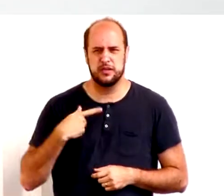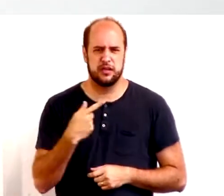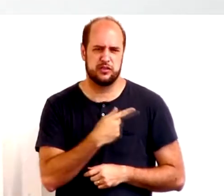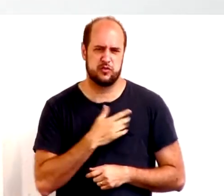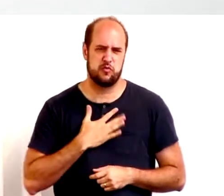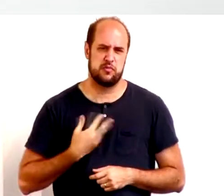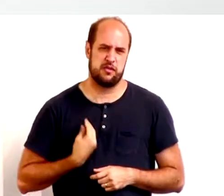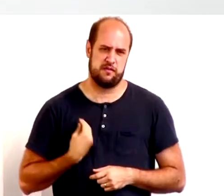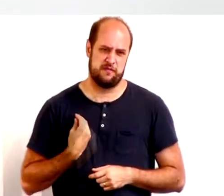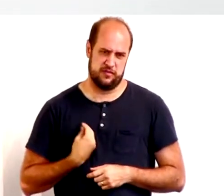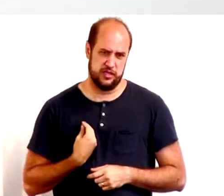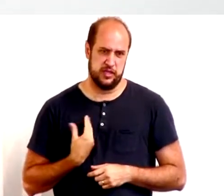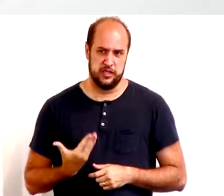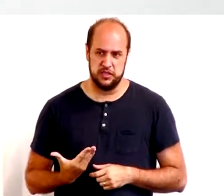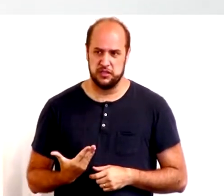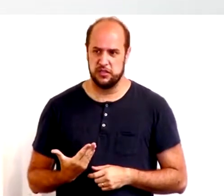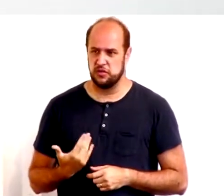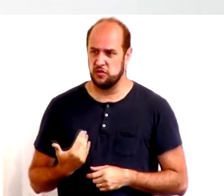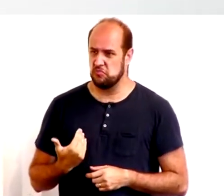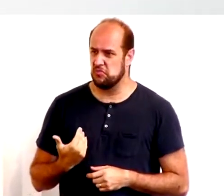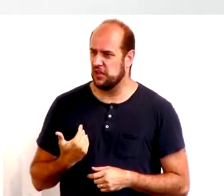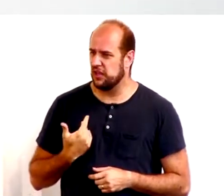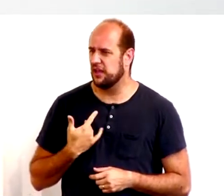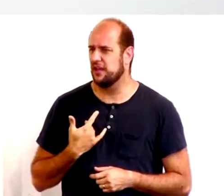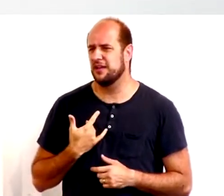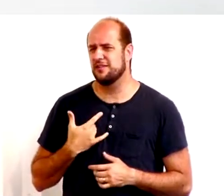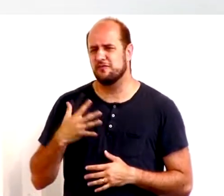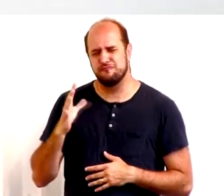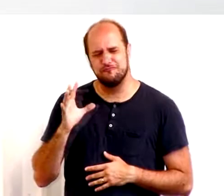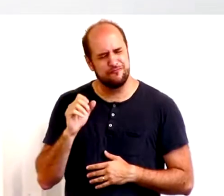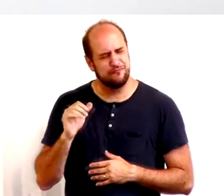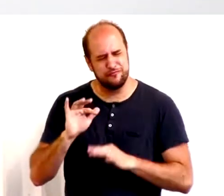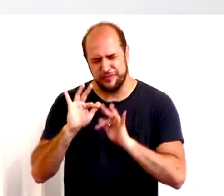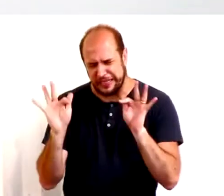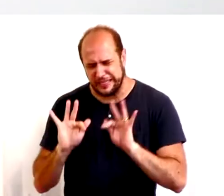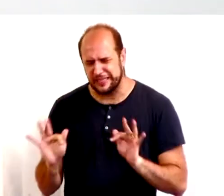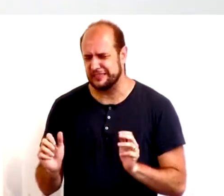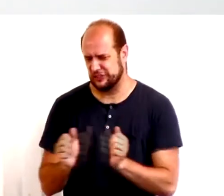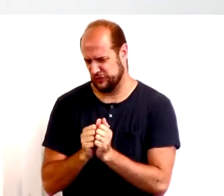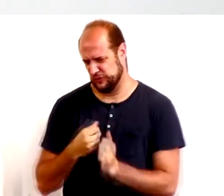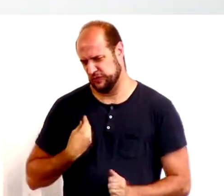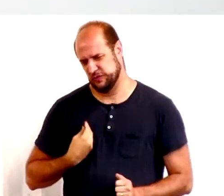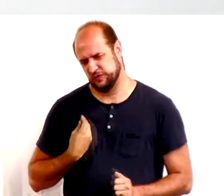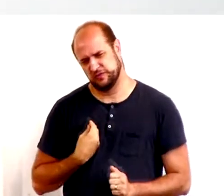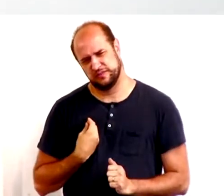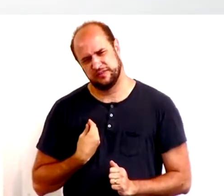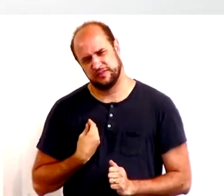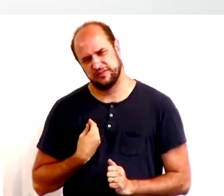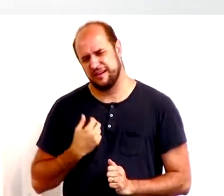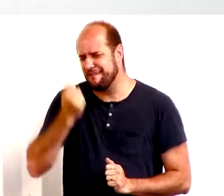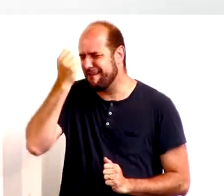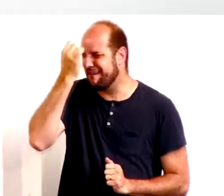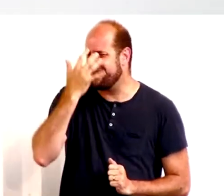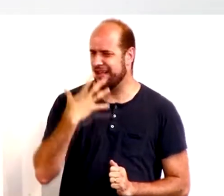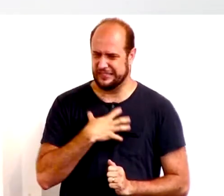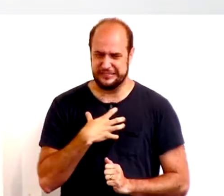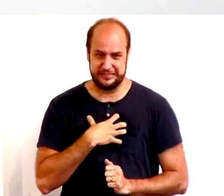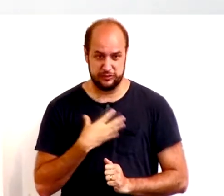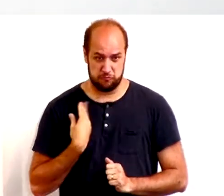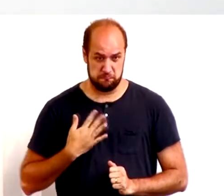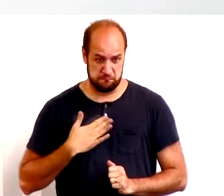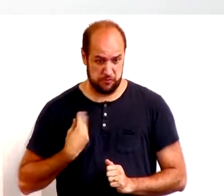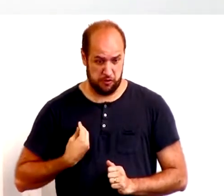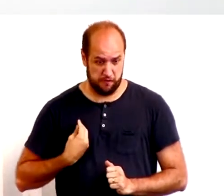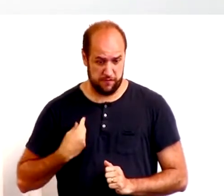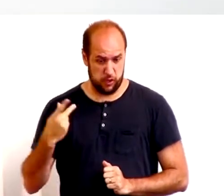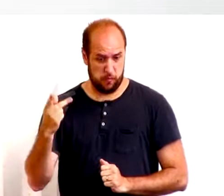pastores, que eu não sou nem digno, nunca fui nem digno de estar perto deles. Sou muito agraciado por isso, desde o começo do